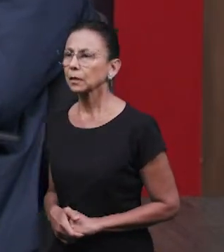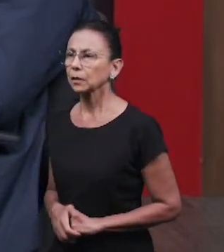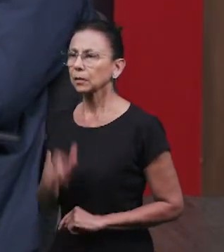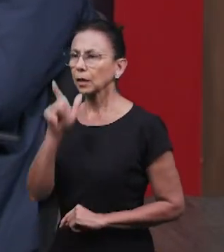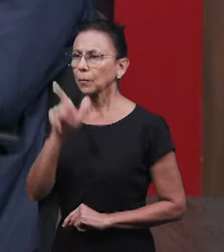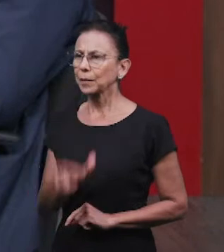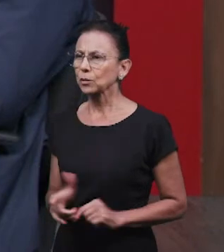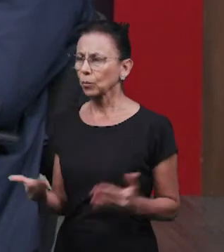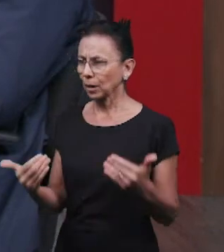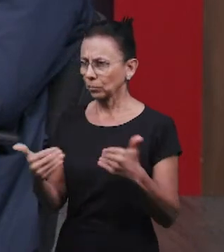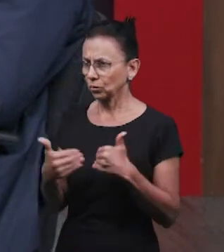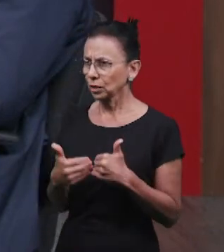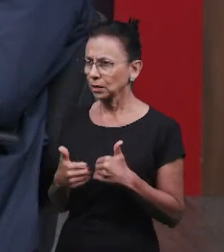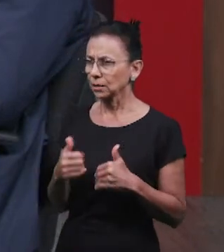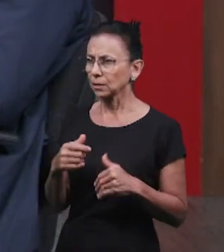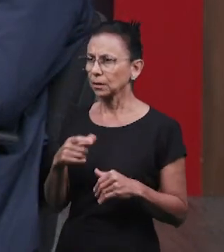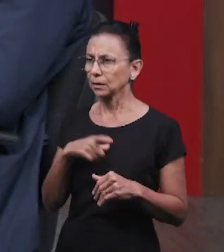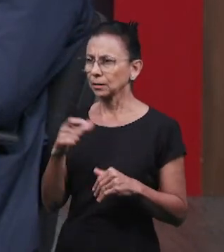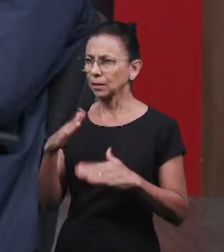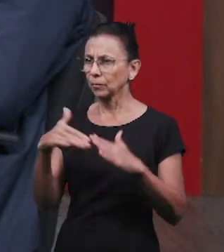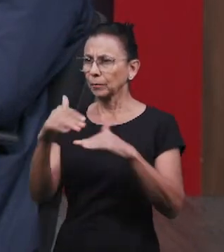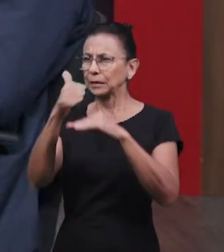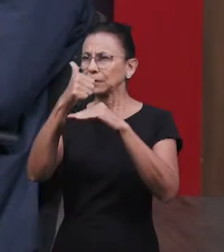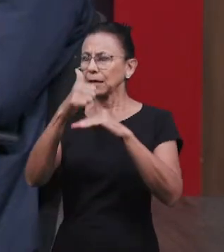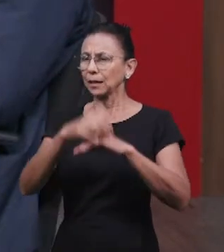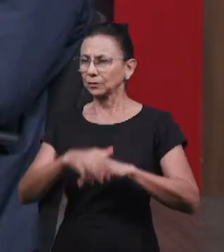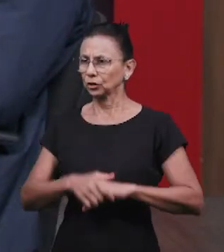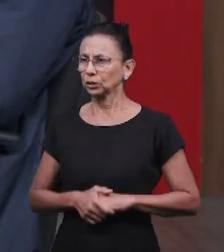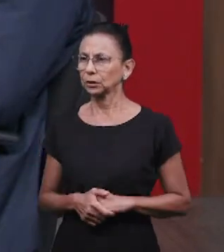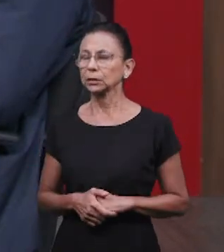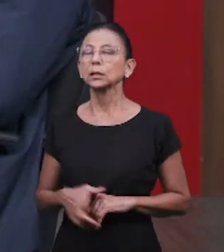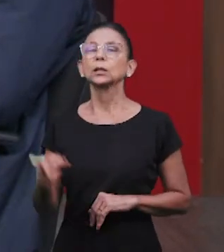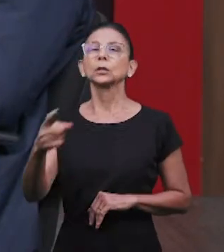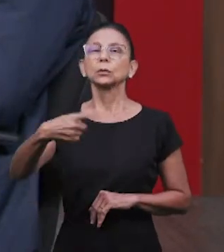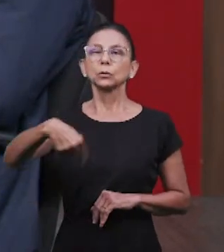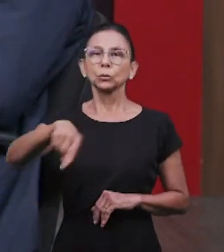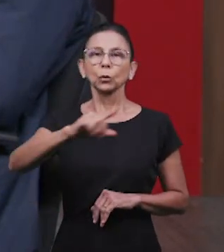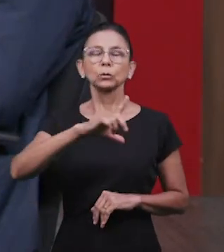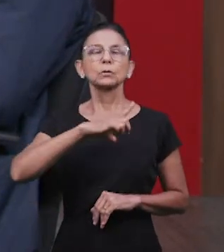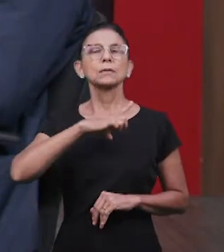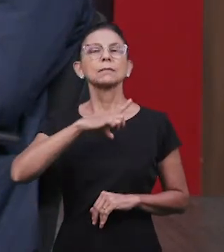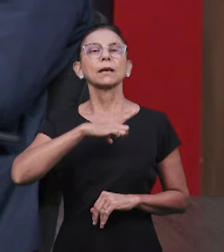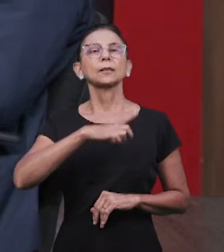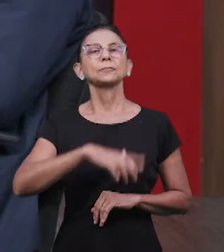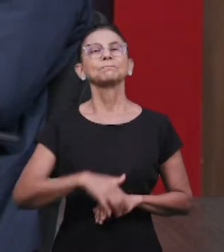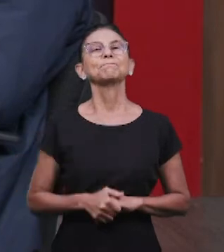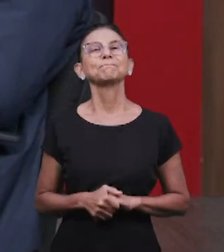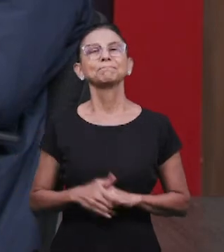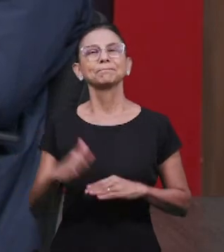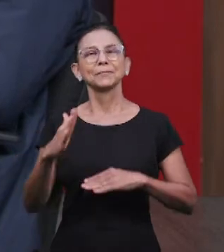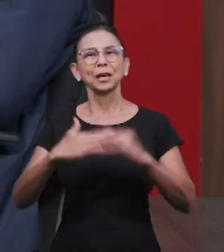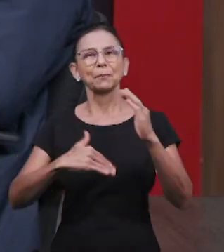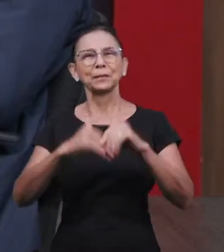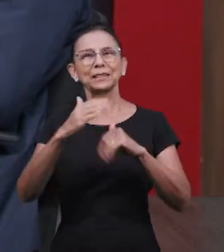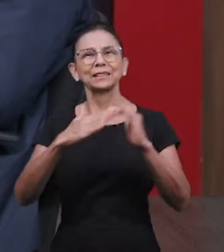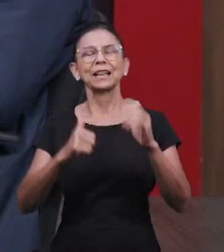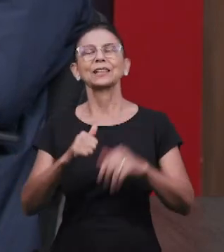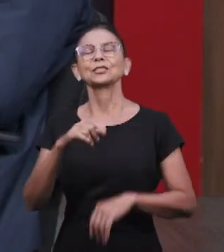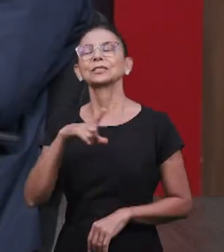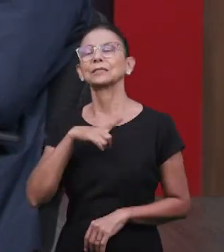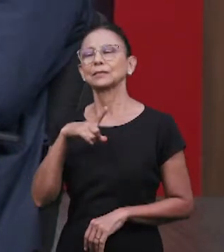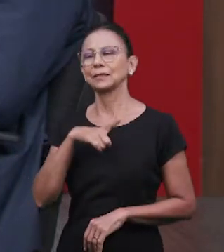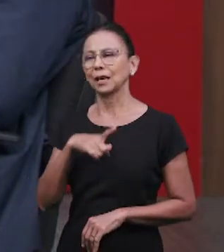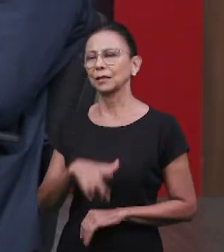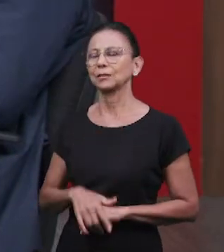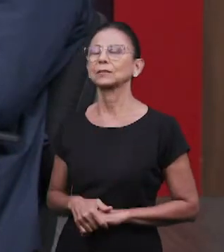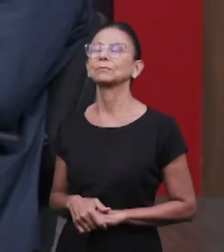autista sempre tem uma habilidade que pode ser explorada? Todos nós. Inclusive o autista. Todos nós. Só que no caso